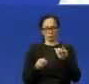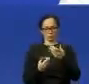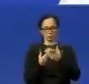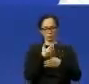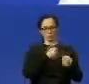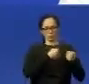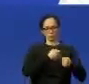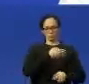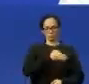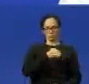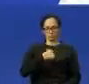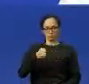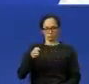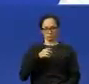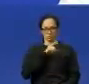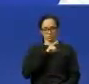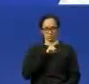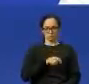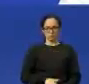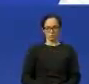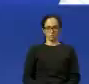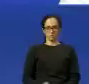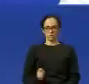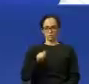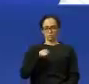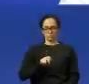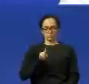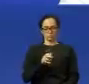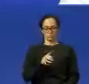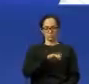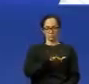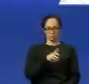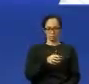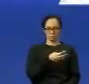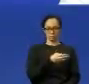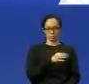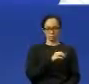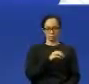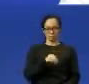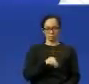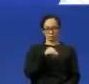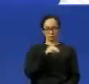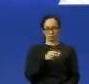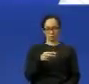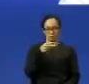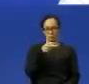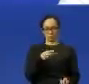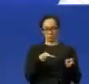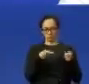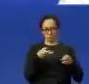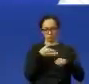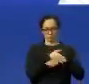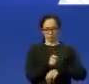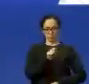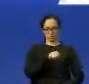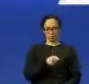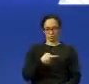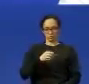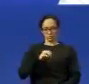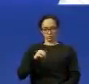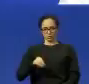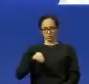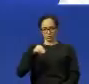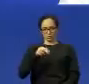os carros. Sobre o hospital pediátrico, serão colocados aproximadamente 300 metros quadrados de painéis, sendo 100 metros quadrados